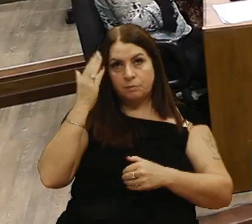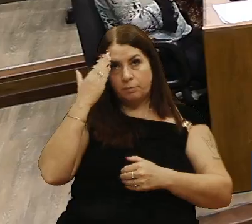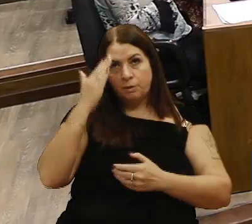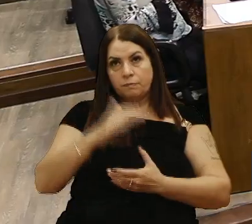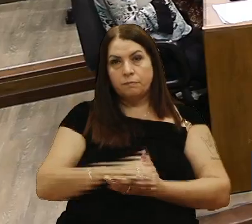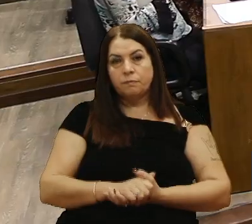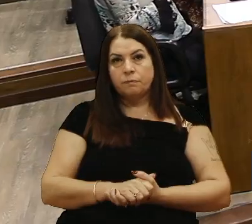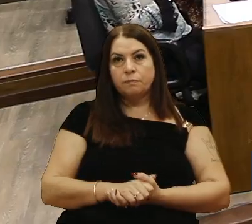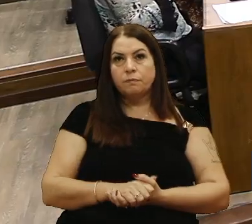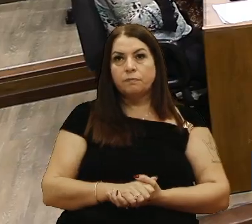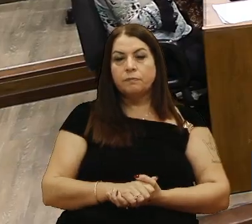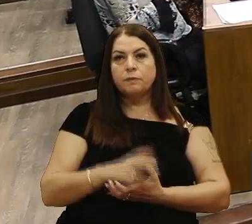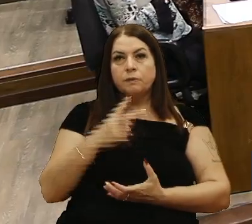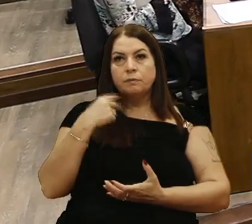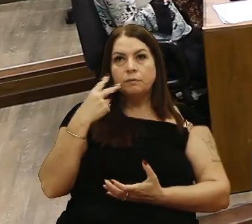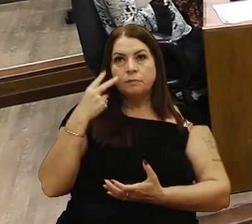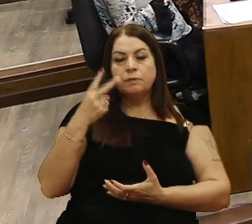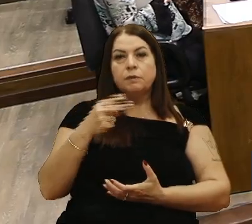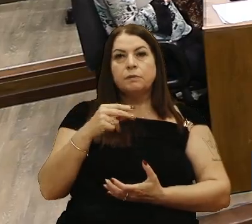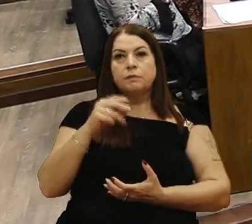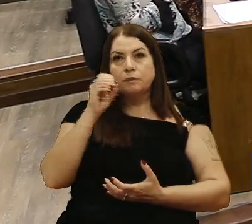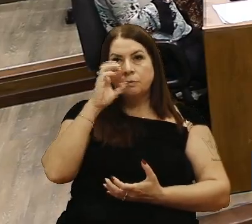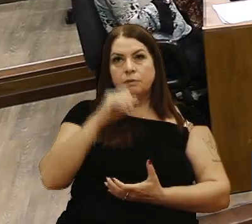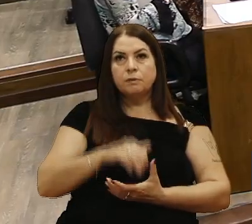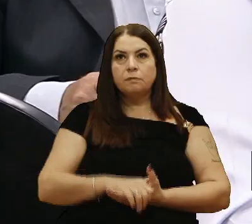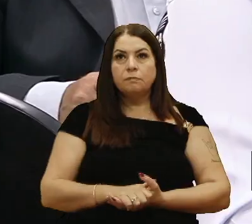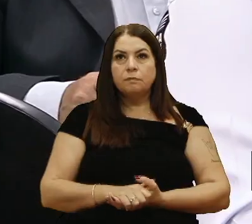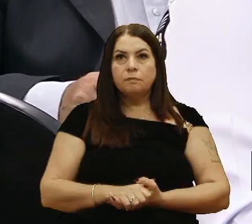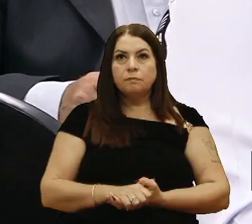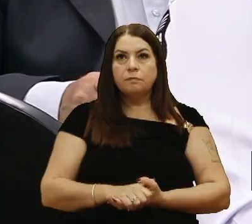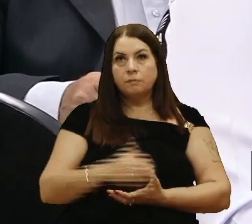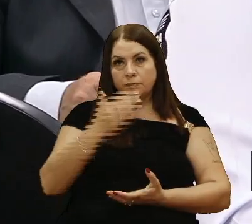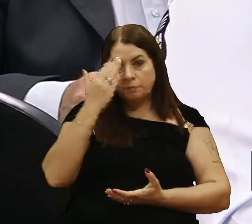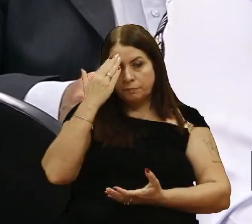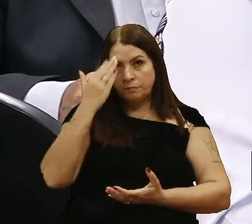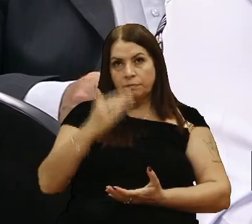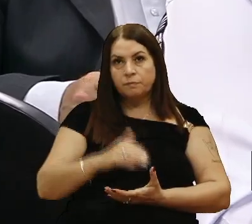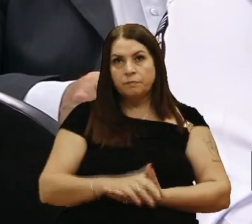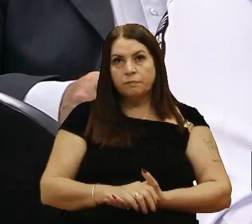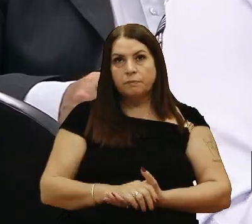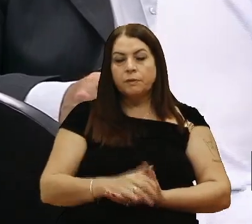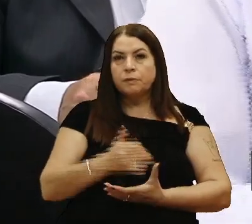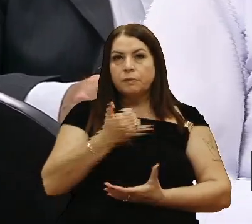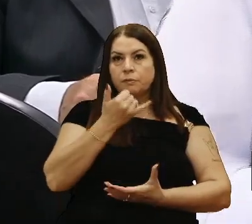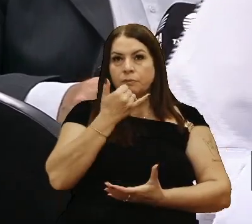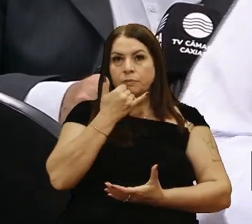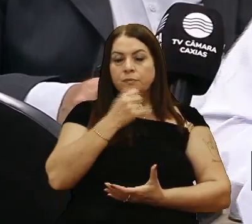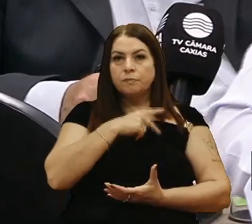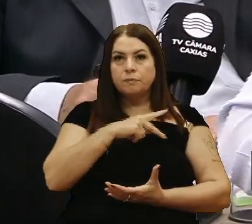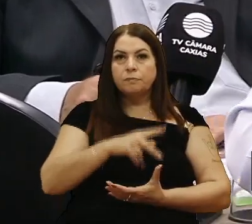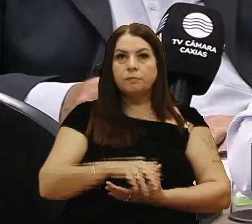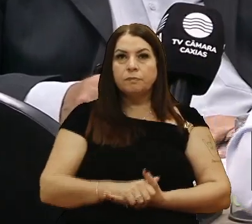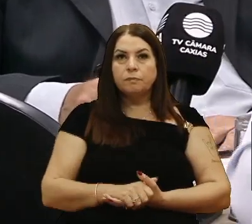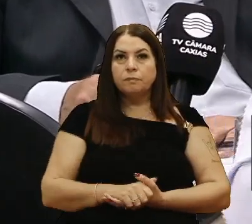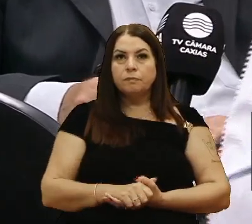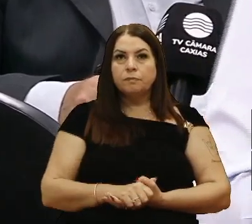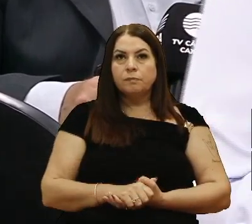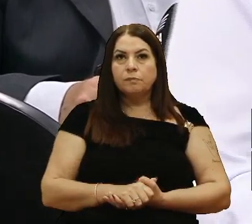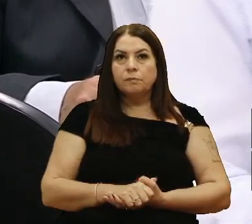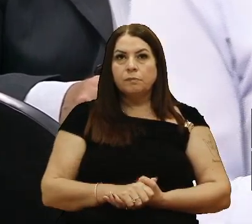ok, vereador. Com a palavra para declarar o voto, vereador Fius. Muito obrigado. Desculpa, presidente.